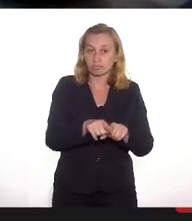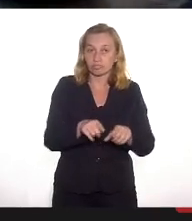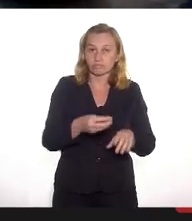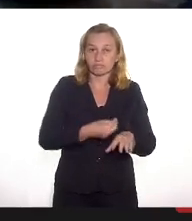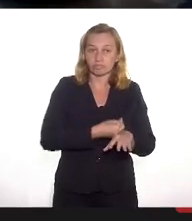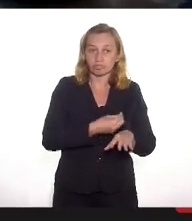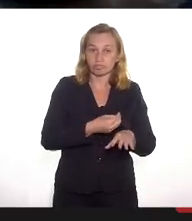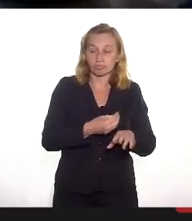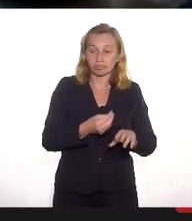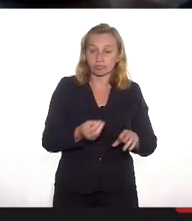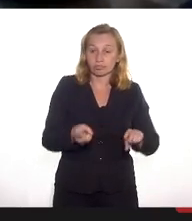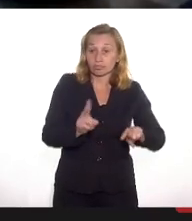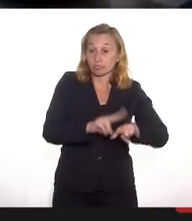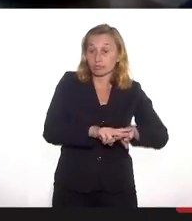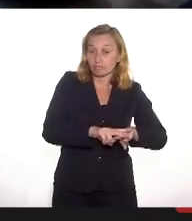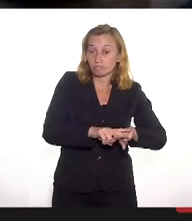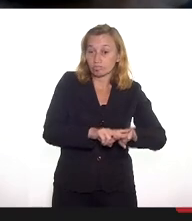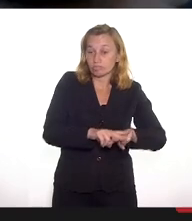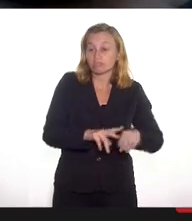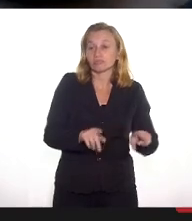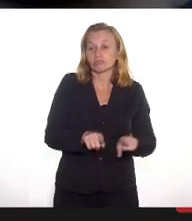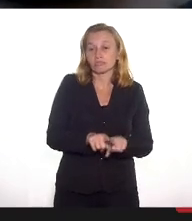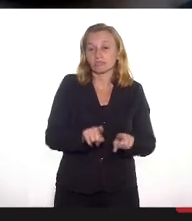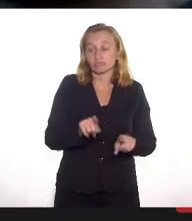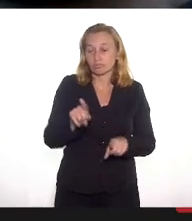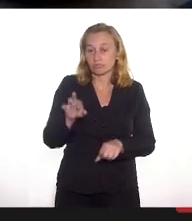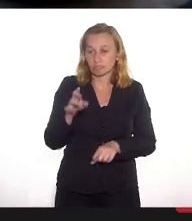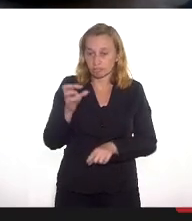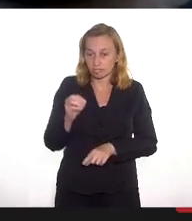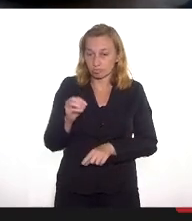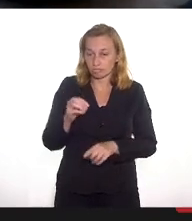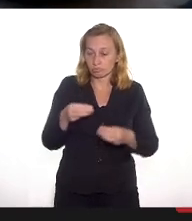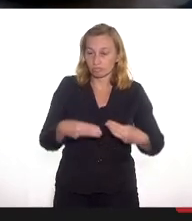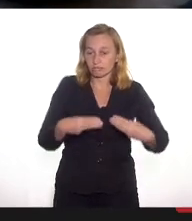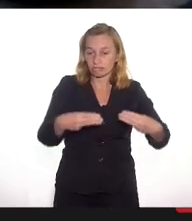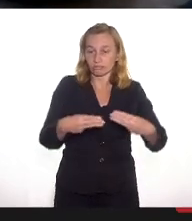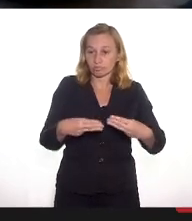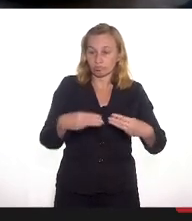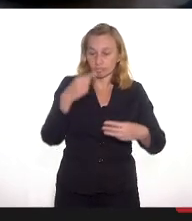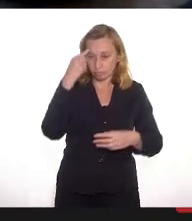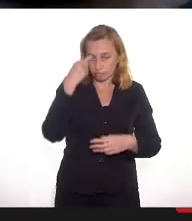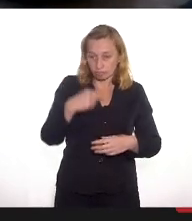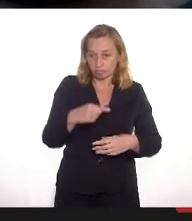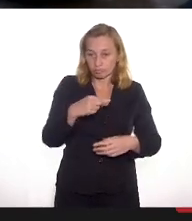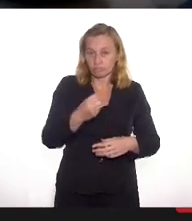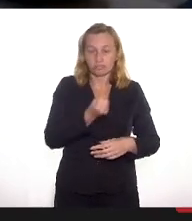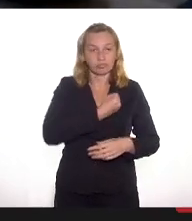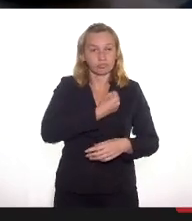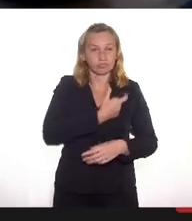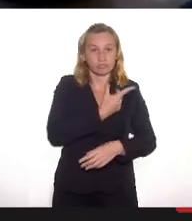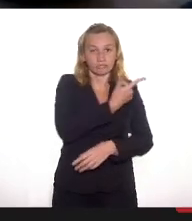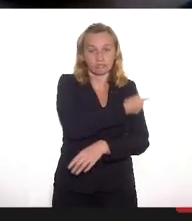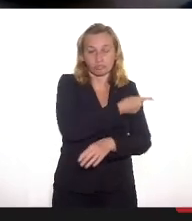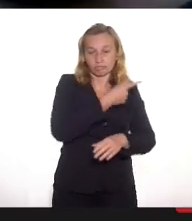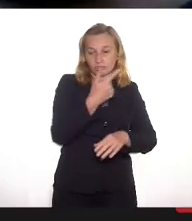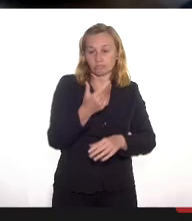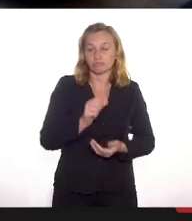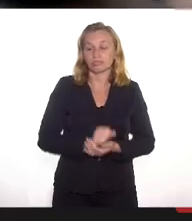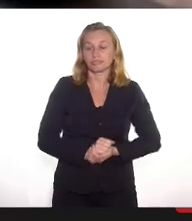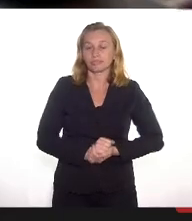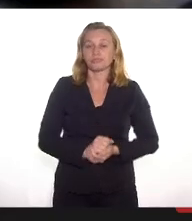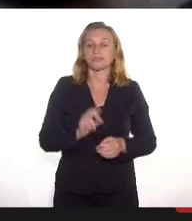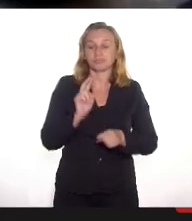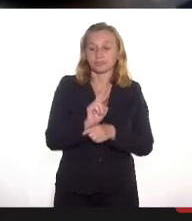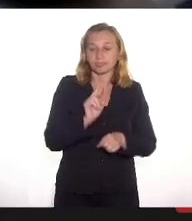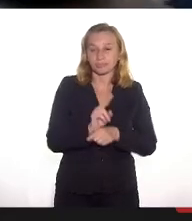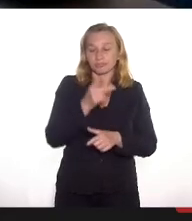liberdade imediatamente após esse calendário Ministério uma duas voz para vacinar a população privada de liberdade e concluir a